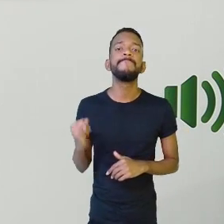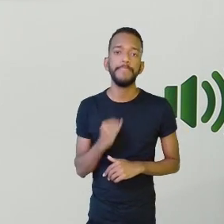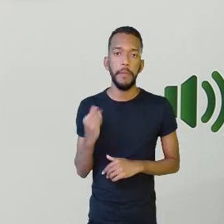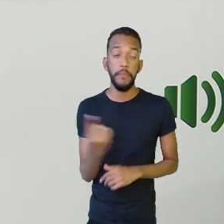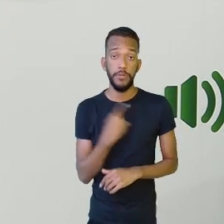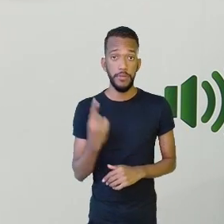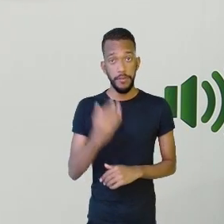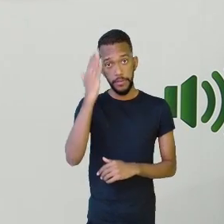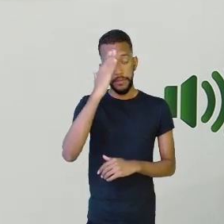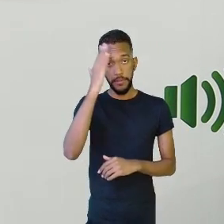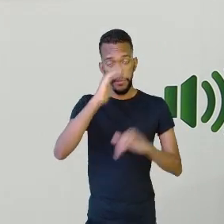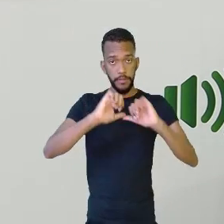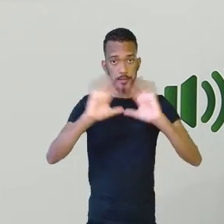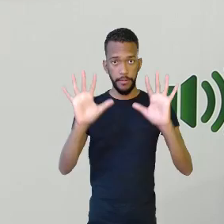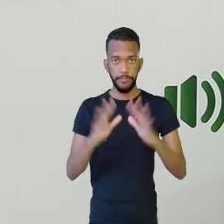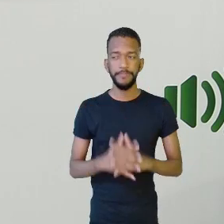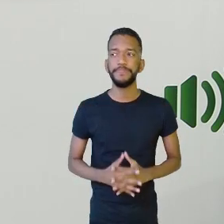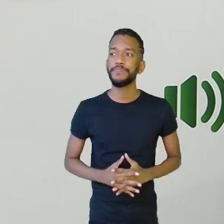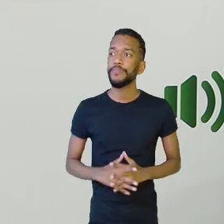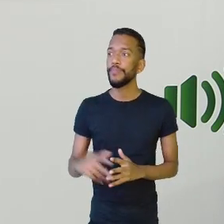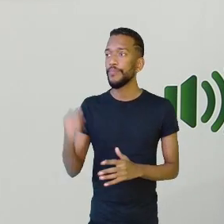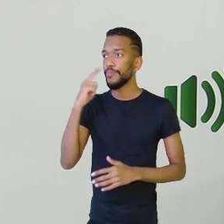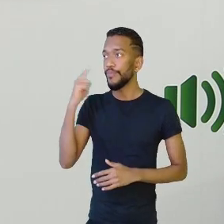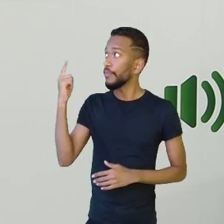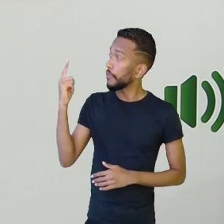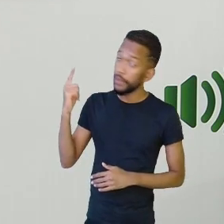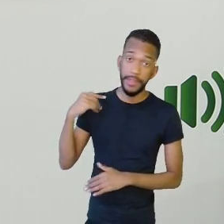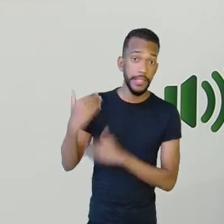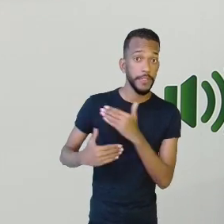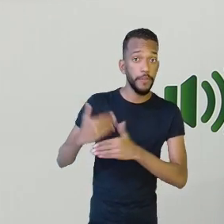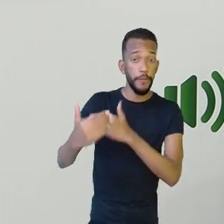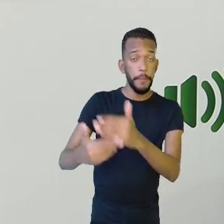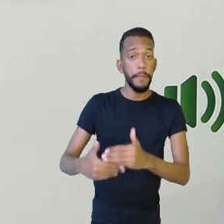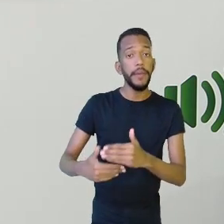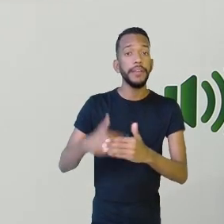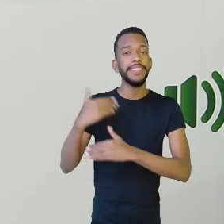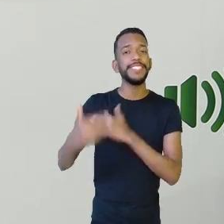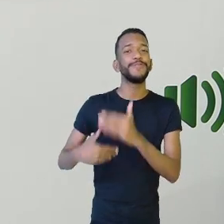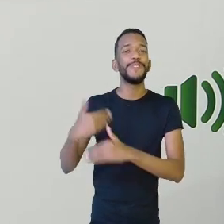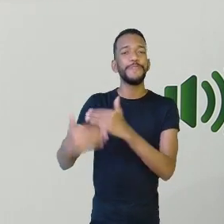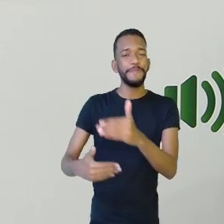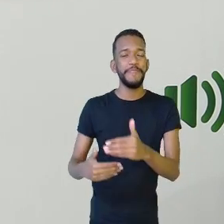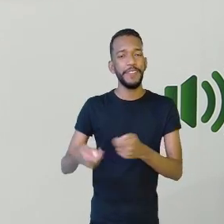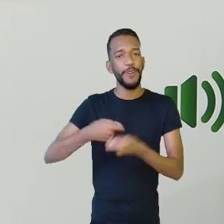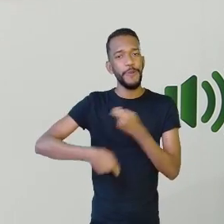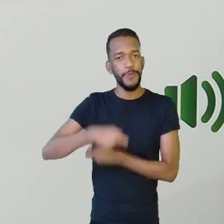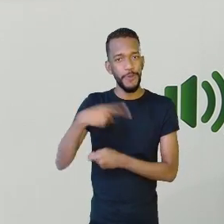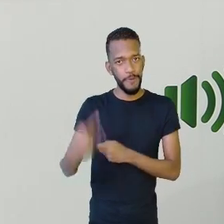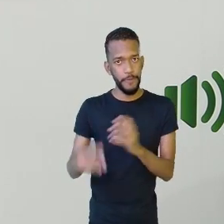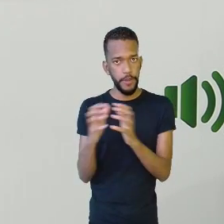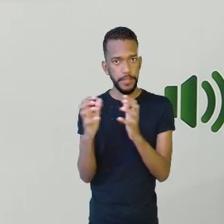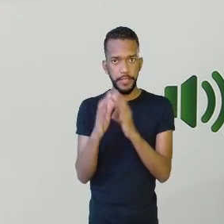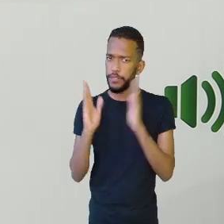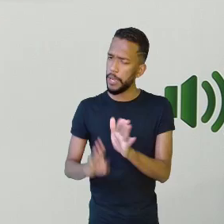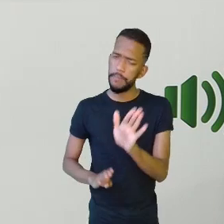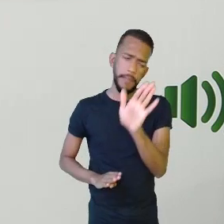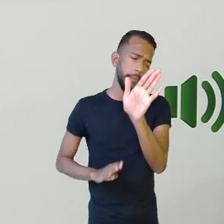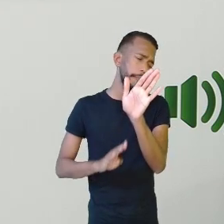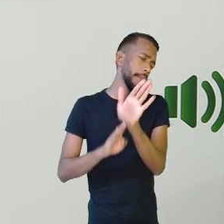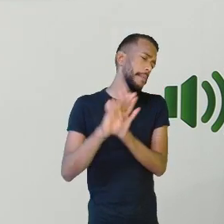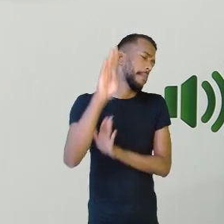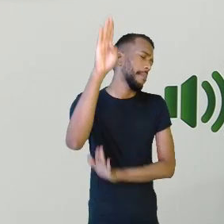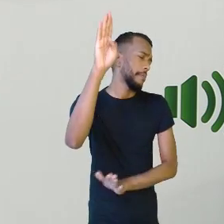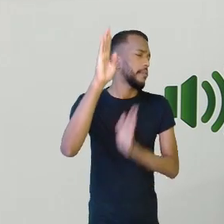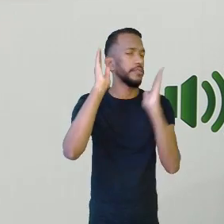a gente frisar. O desenvolvimento econômico de Recife nessa época foi muito grande.